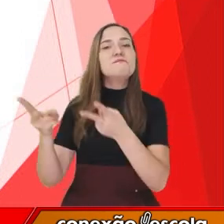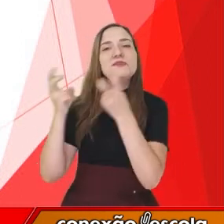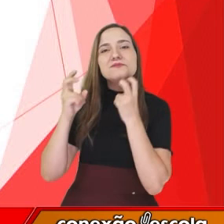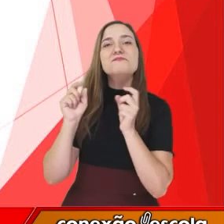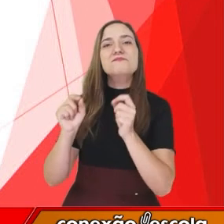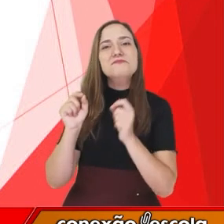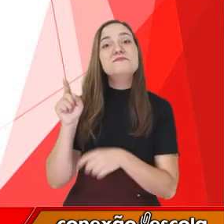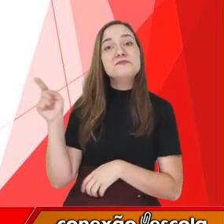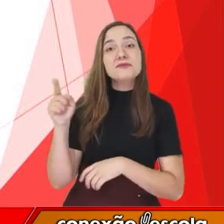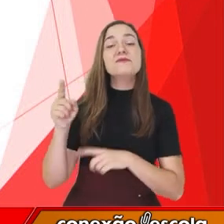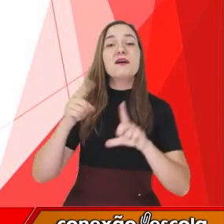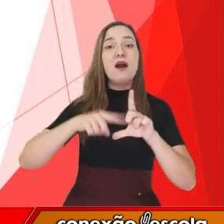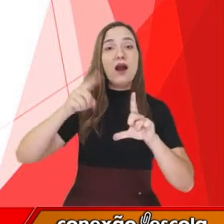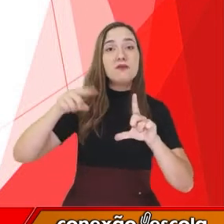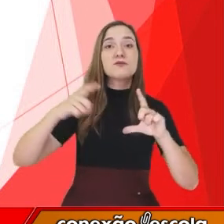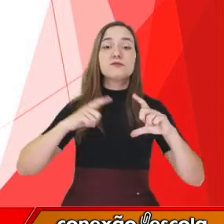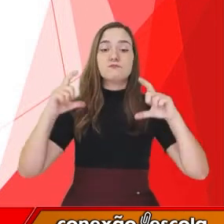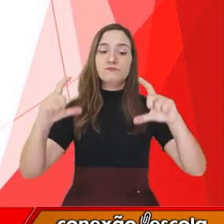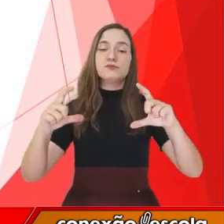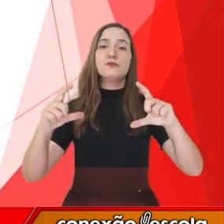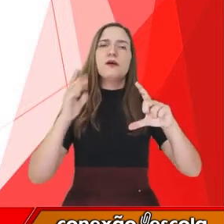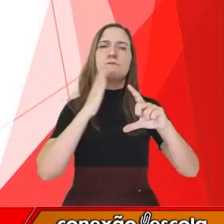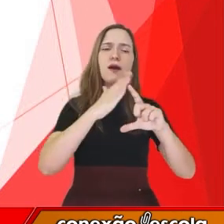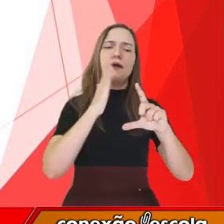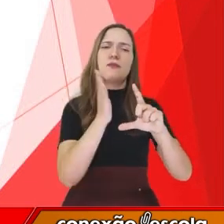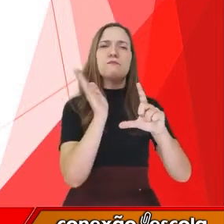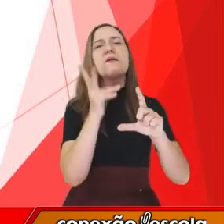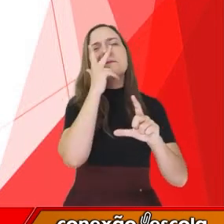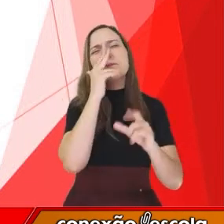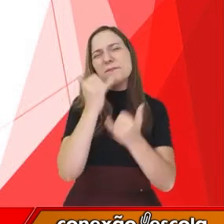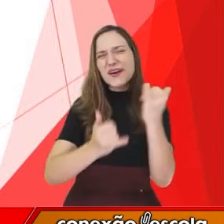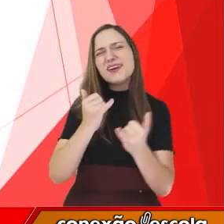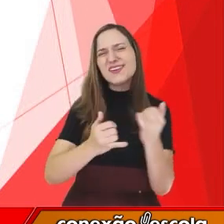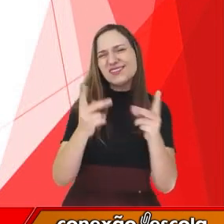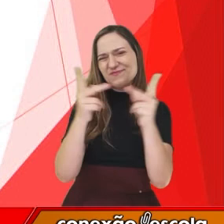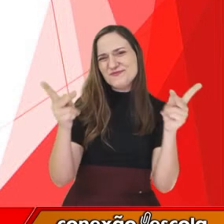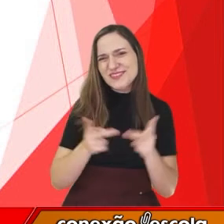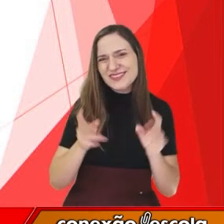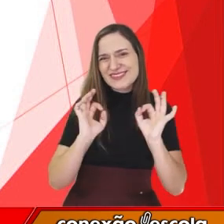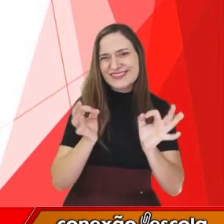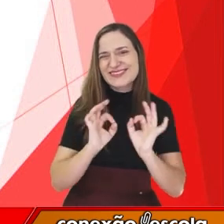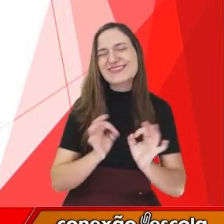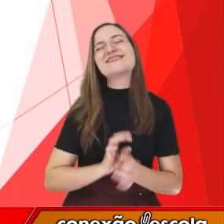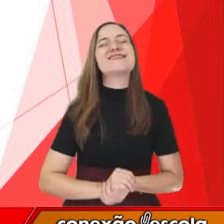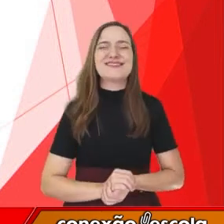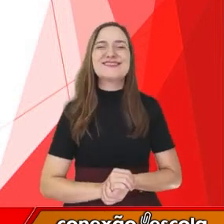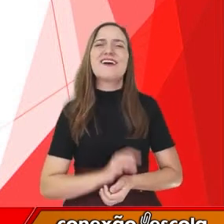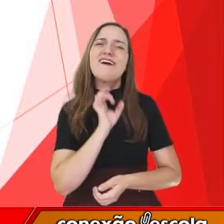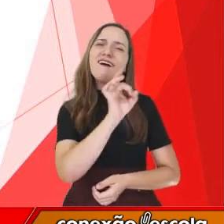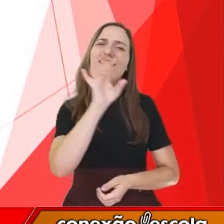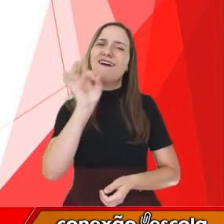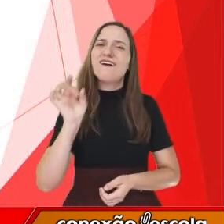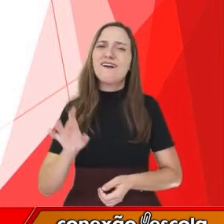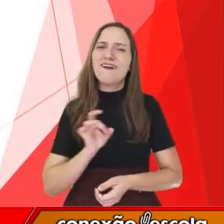Perceba que o gráfico é composto por setores circulares, que se parecem com fatias de pizza. E cada uma